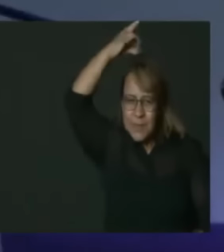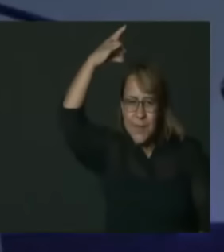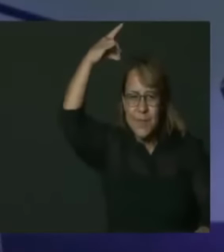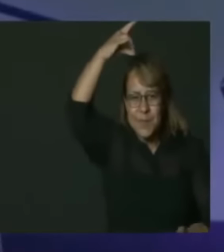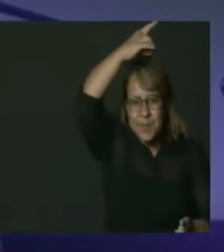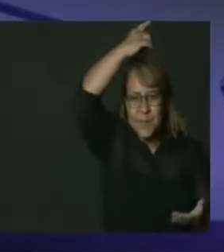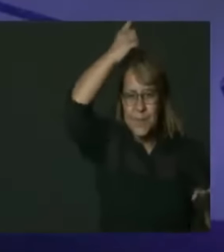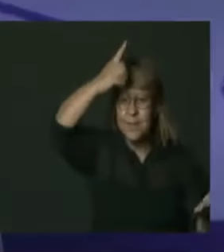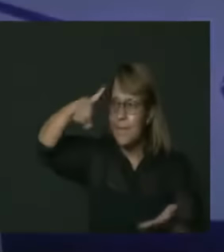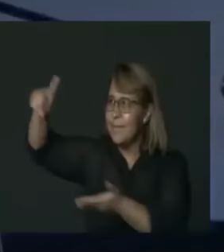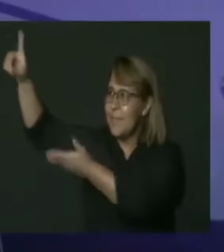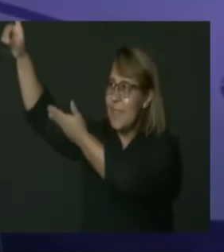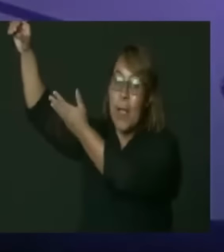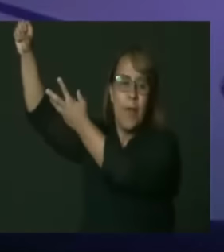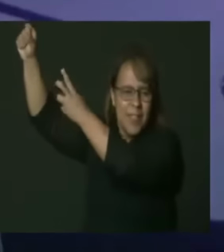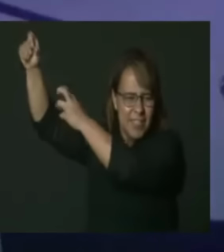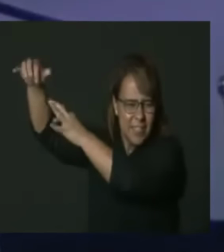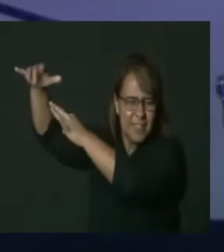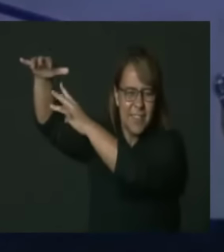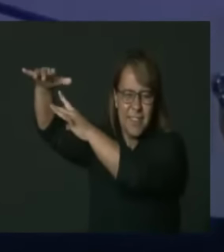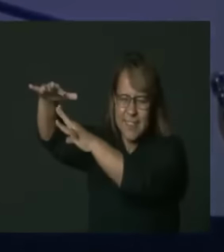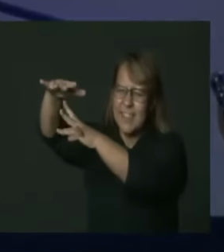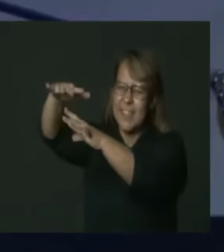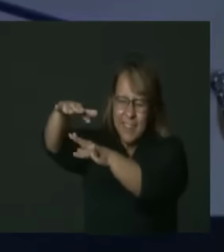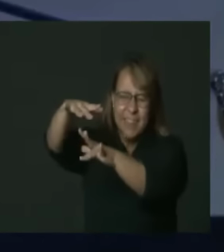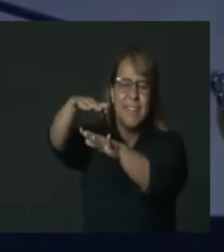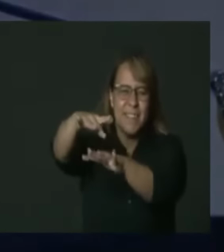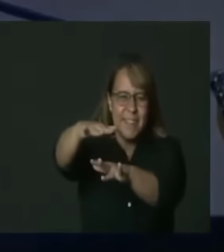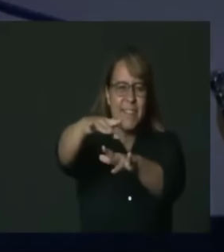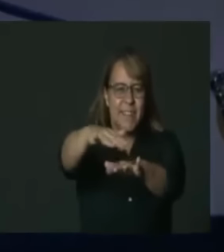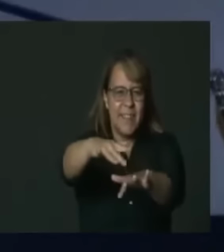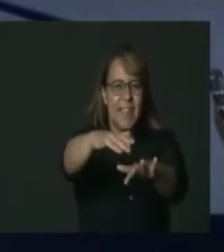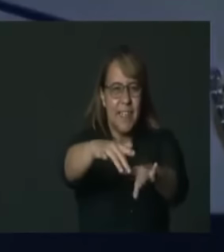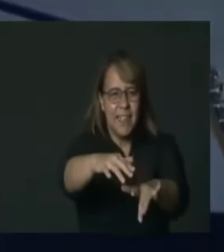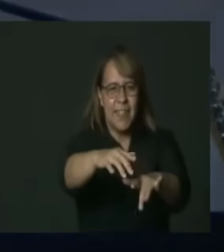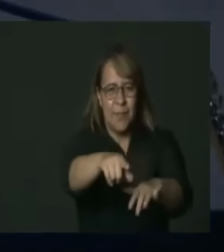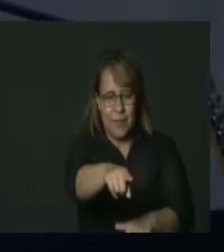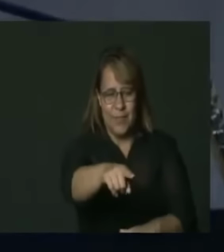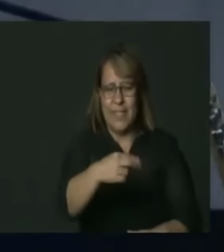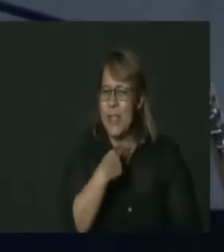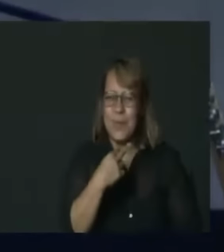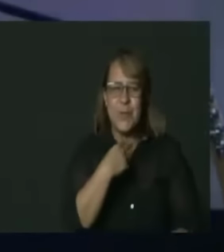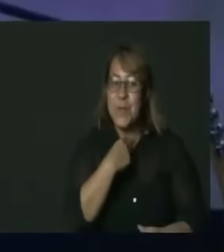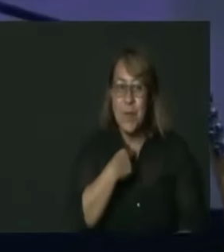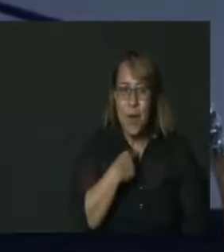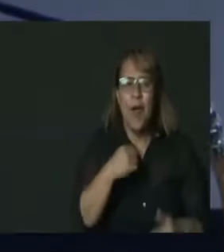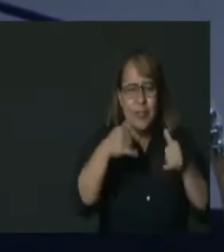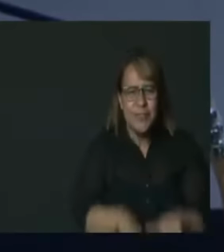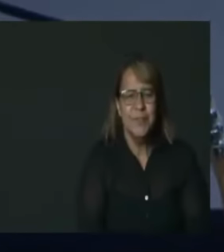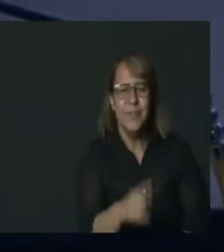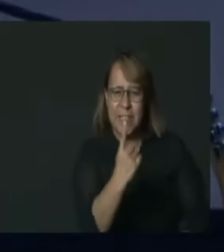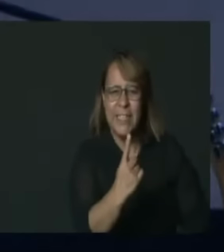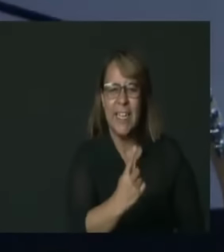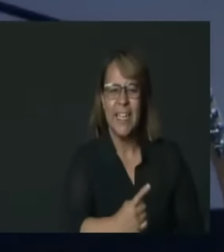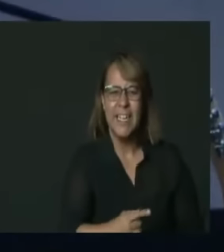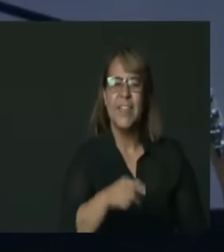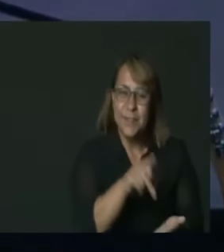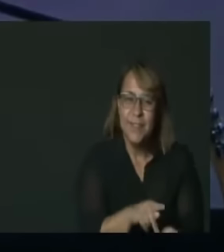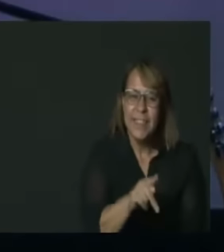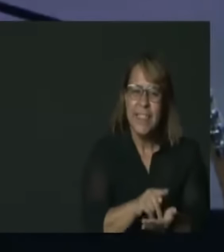O Espírito de Deus vai se manifestar. Não saia daqui sem tua bênção levar.